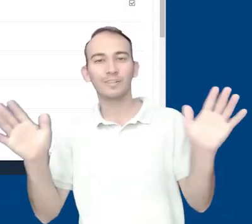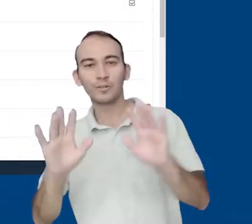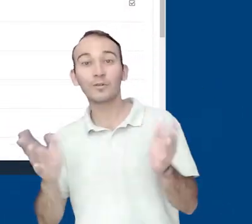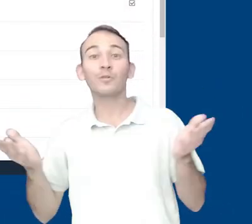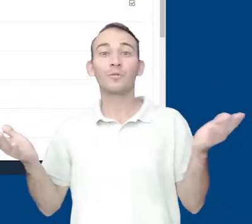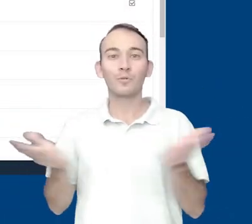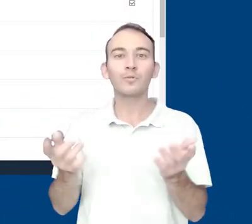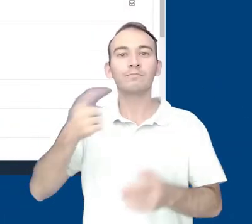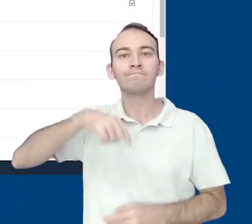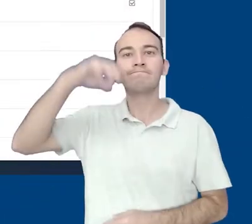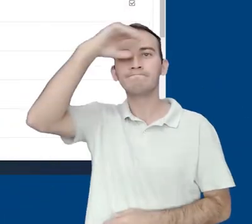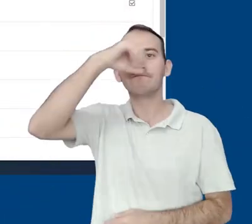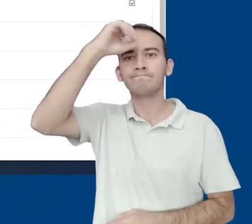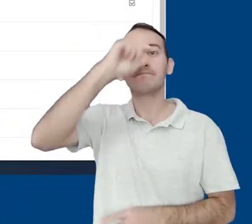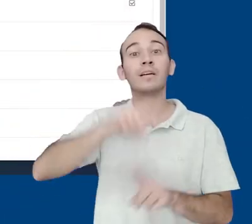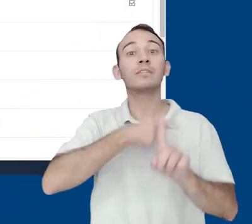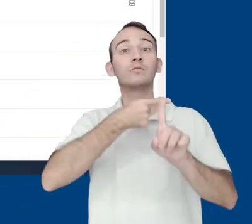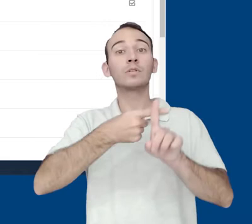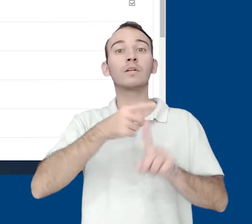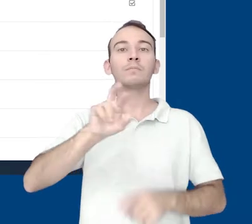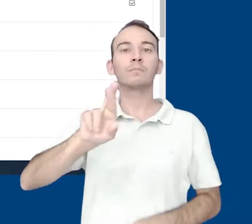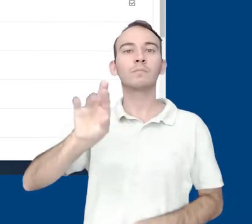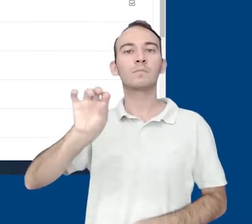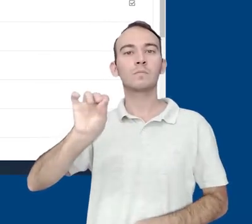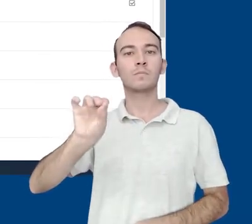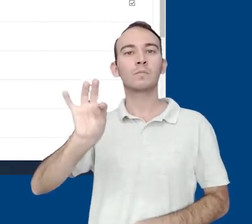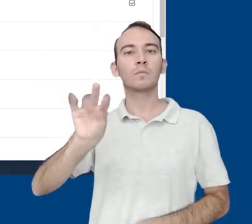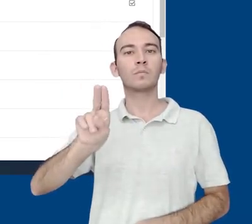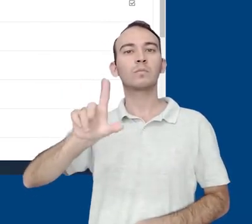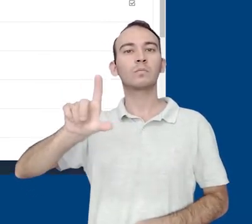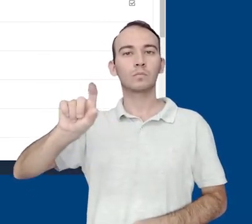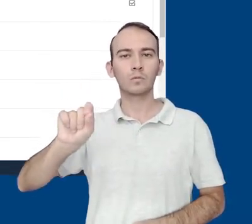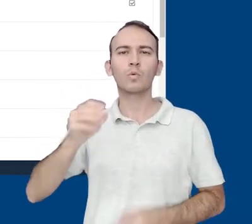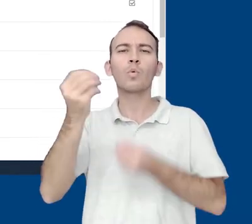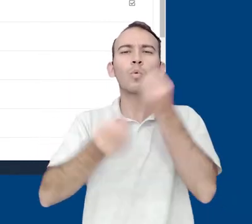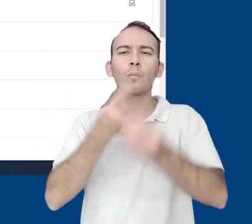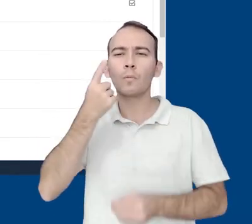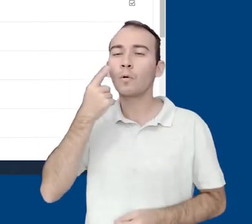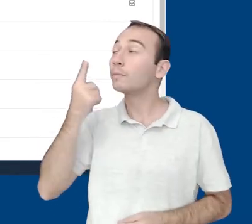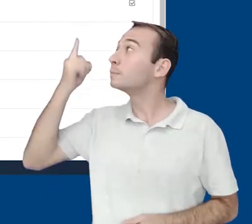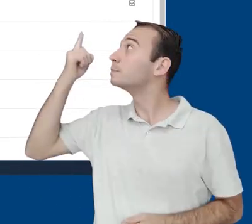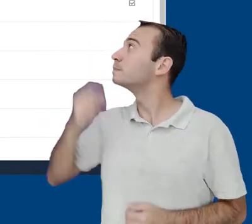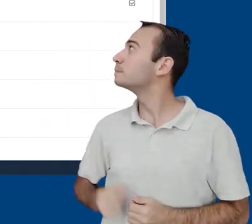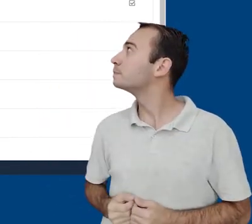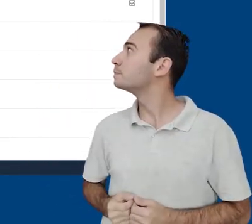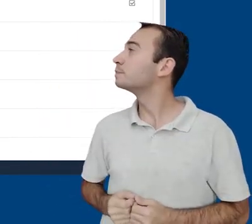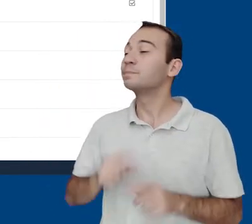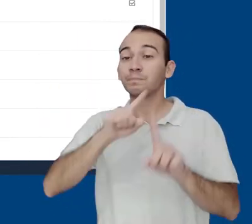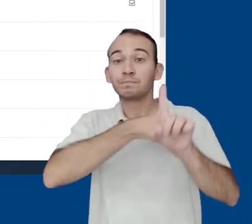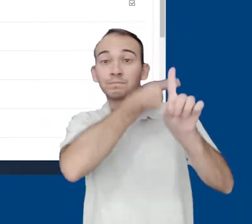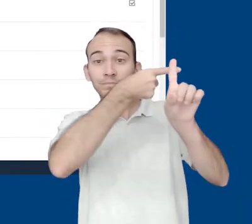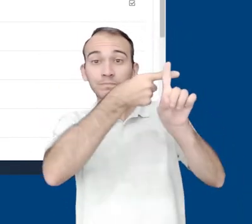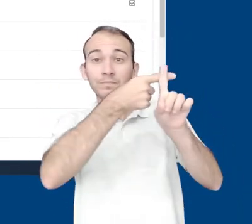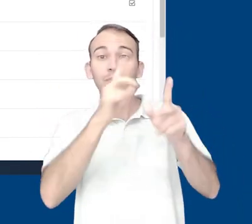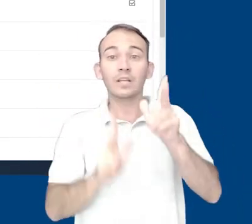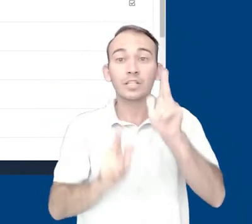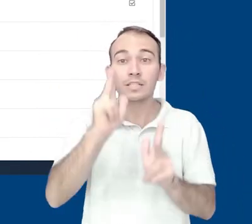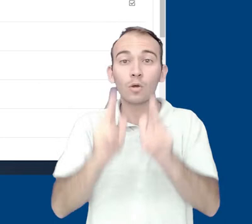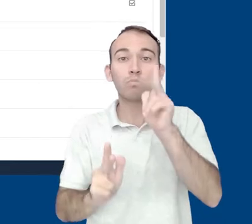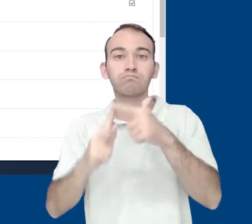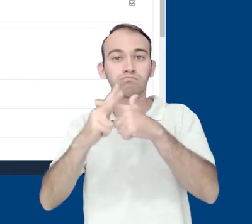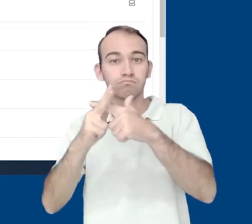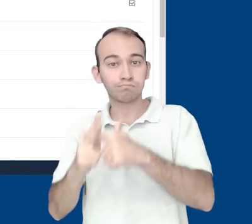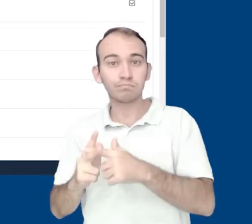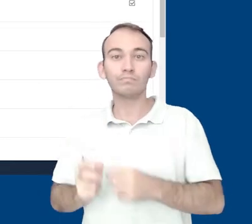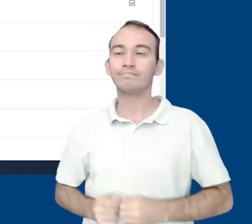Olá, hoje vamos aprender como criar um recurso do tipo rótulo. Para ser um recurso do tipo rótulo, primeiro